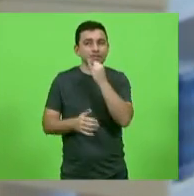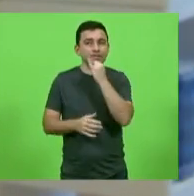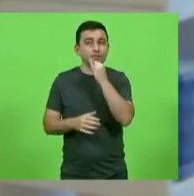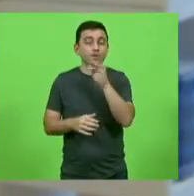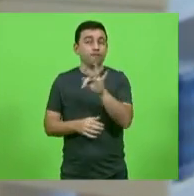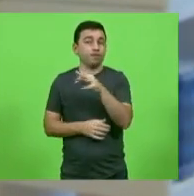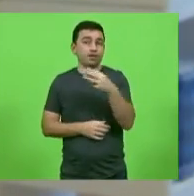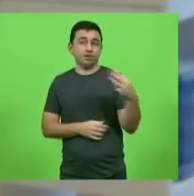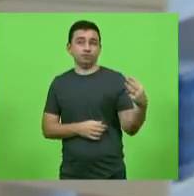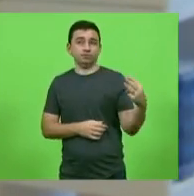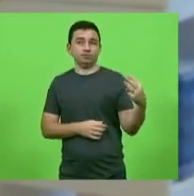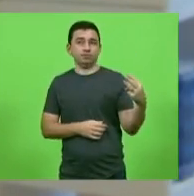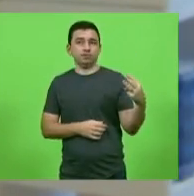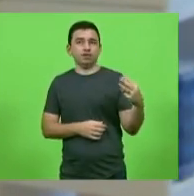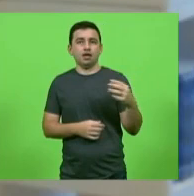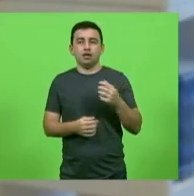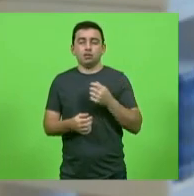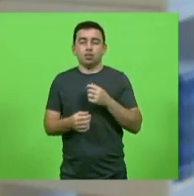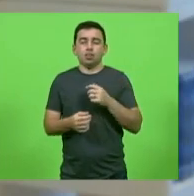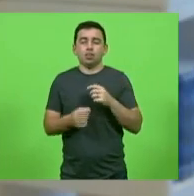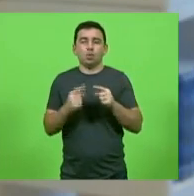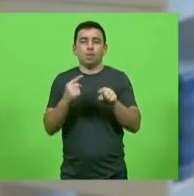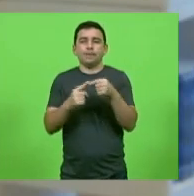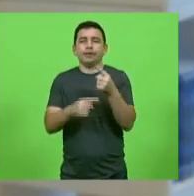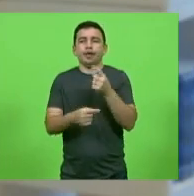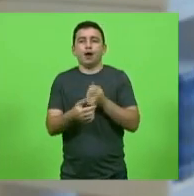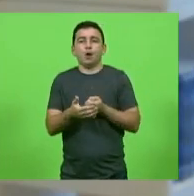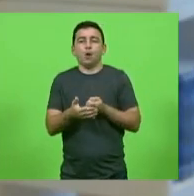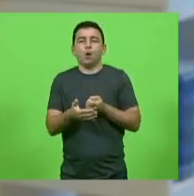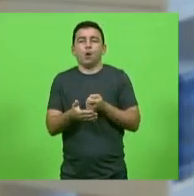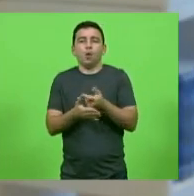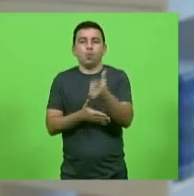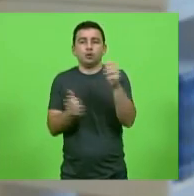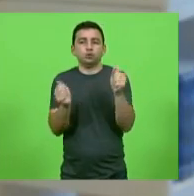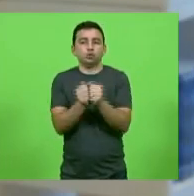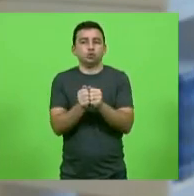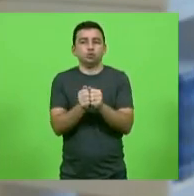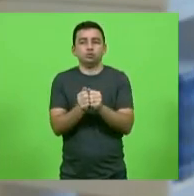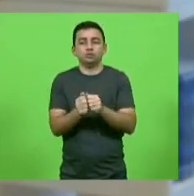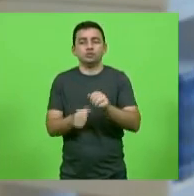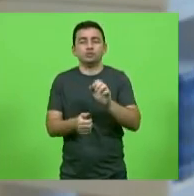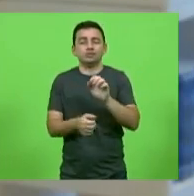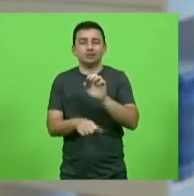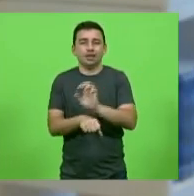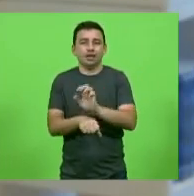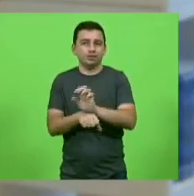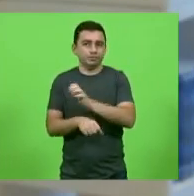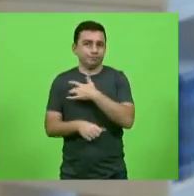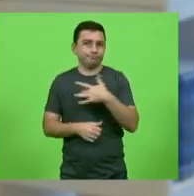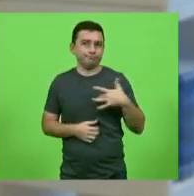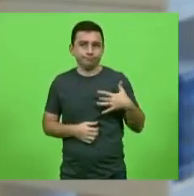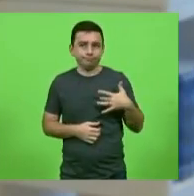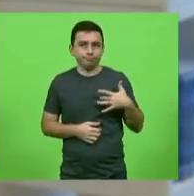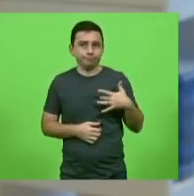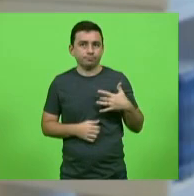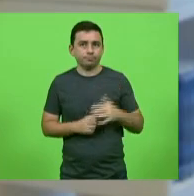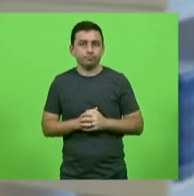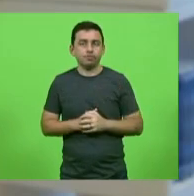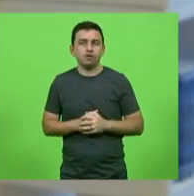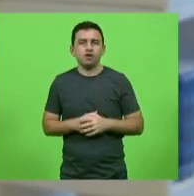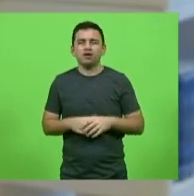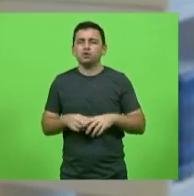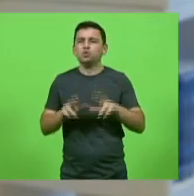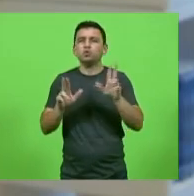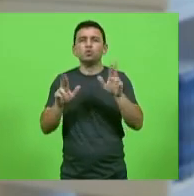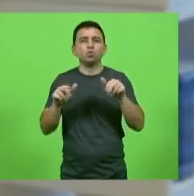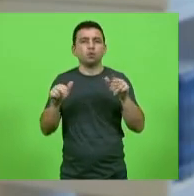Não se tratavam de compras ordinárias junto à Secretaria de Estado da Saúde. Em nenhum momento, excelências, em nenhum momento